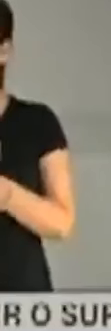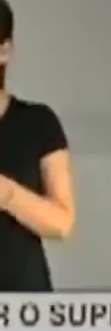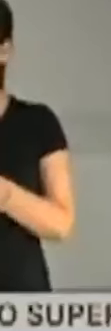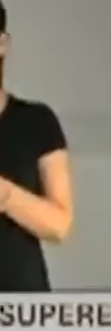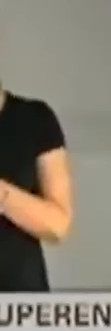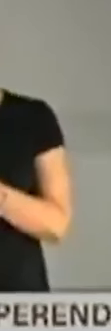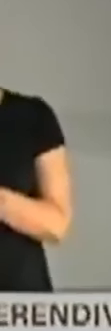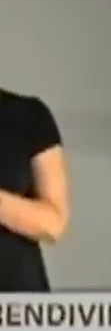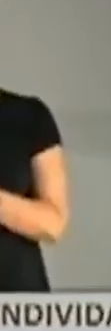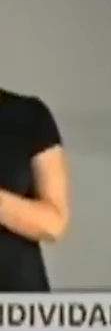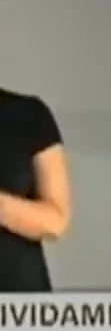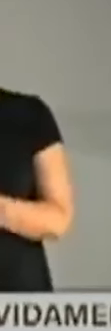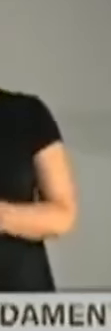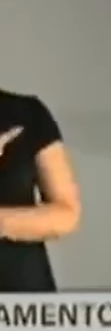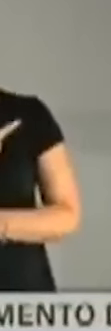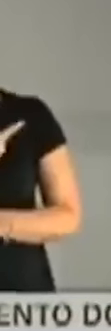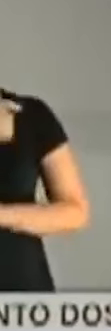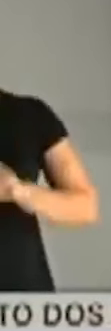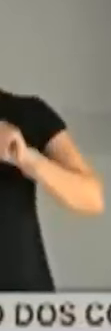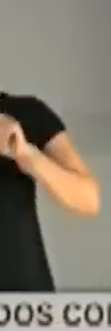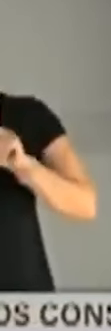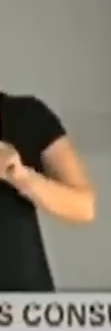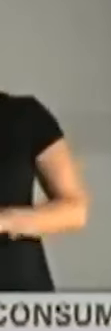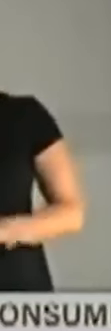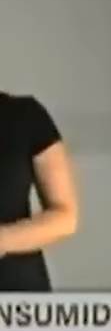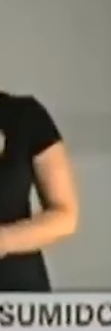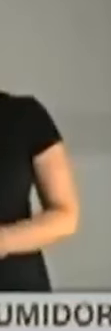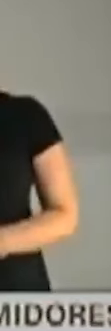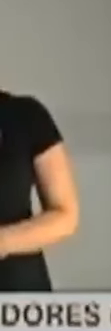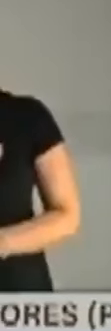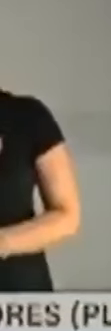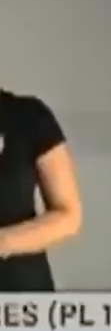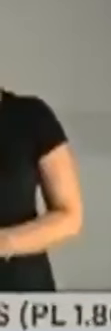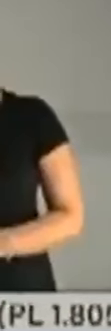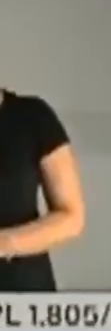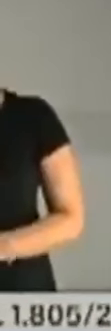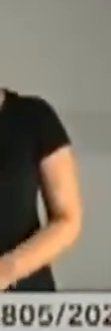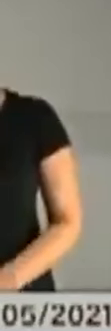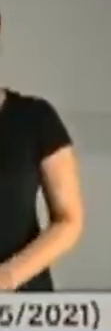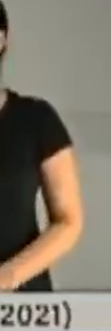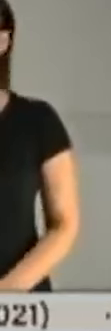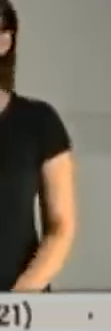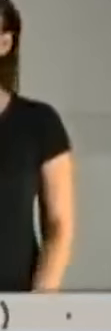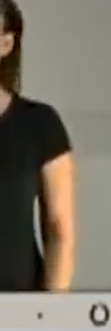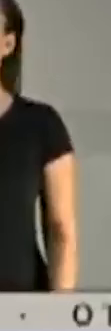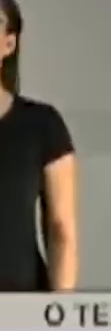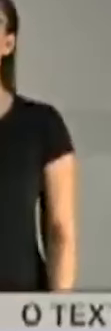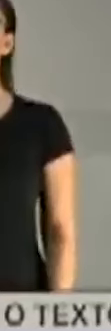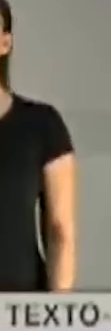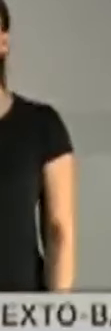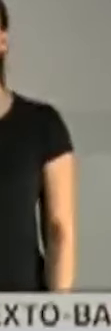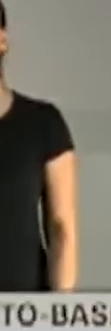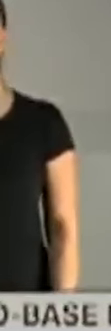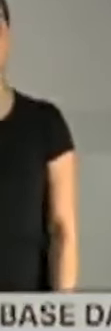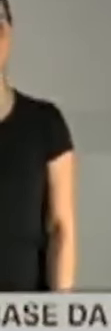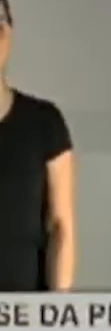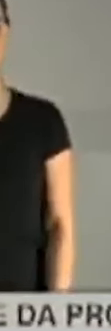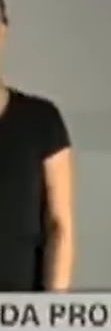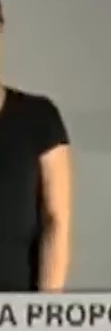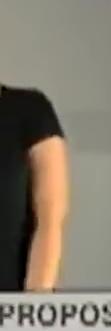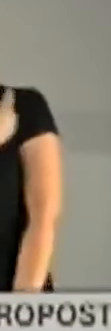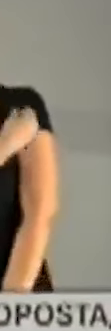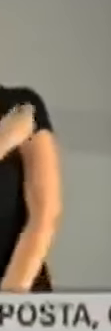estamos em dezembro e com cinco milhões mais de 5 milhões e meio de doses de